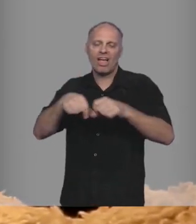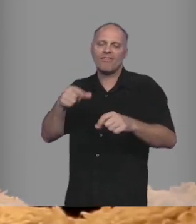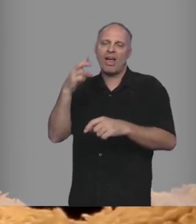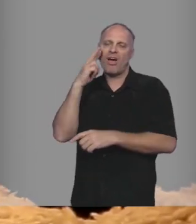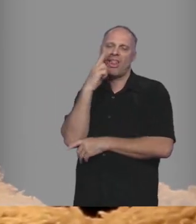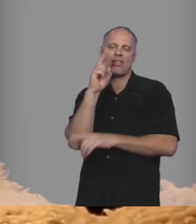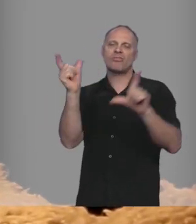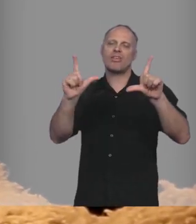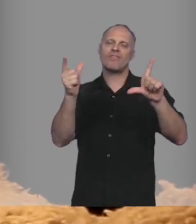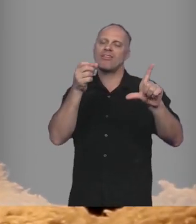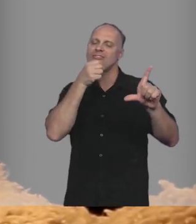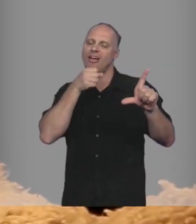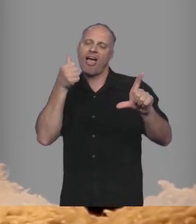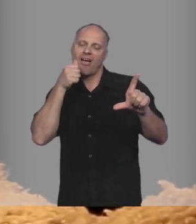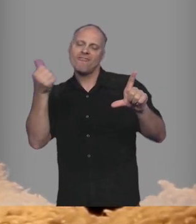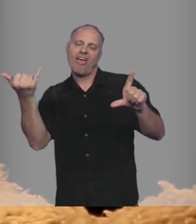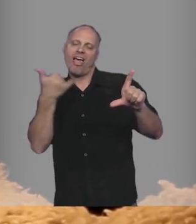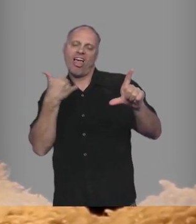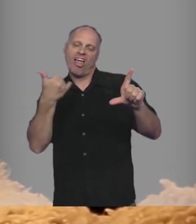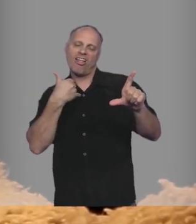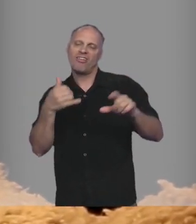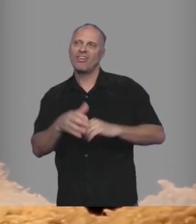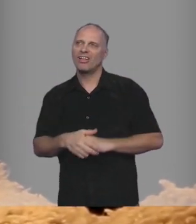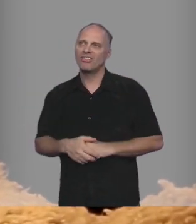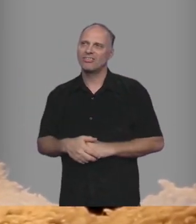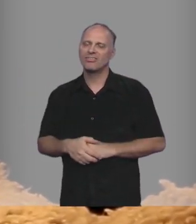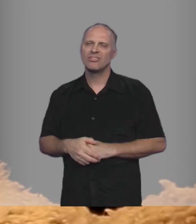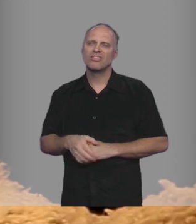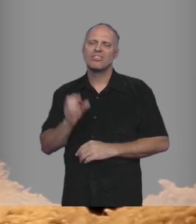Esse aqui,